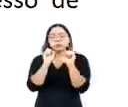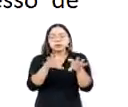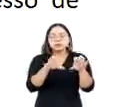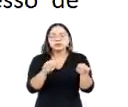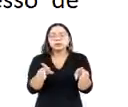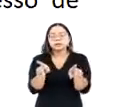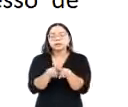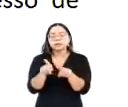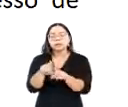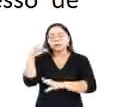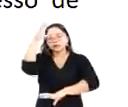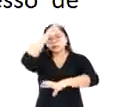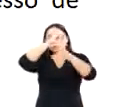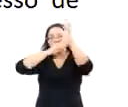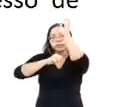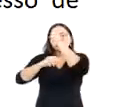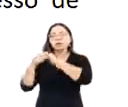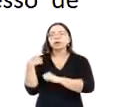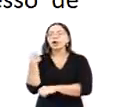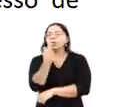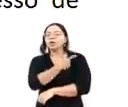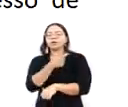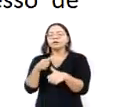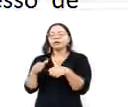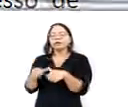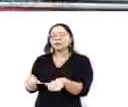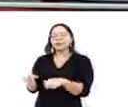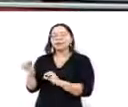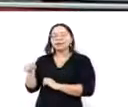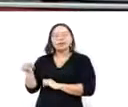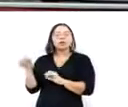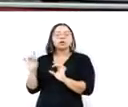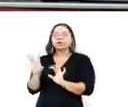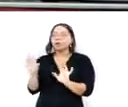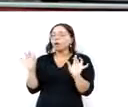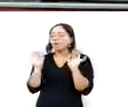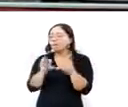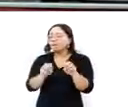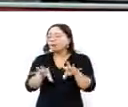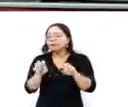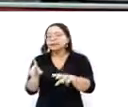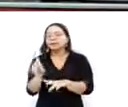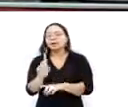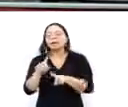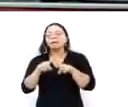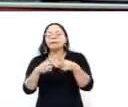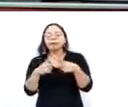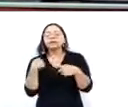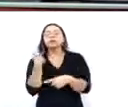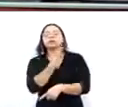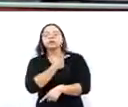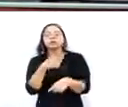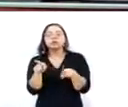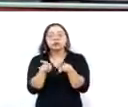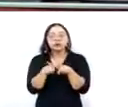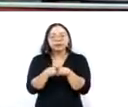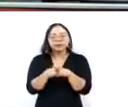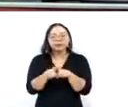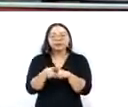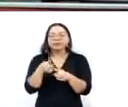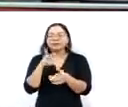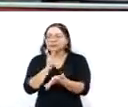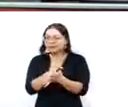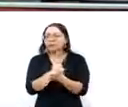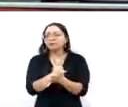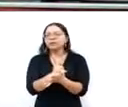ensino quanto do processo de aprender. Então, nós não estamos apenas para ensinar, nós professores, nesse momento. Nós estamos também,